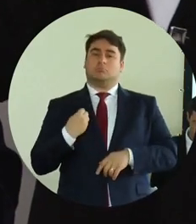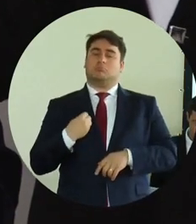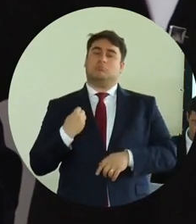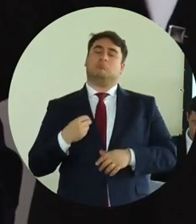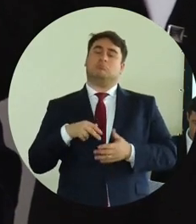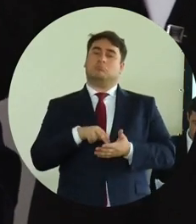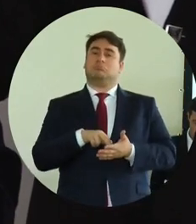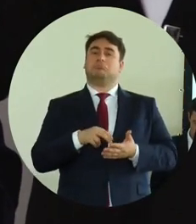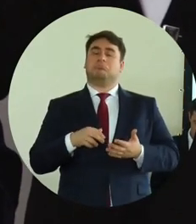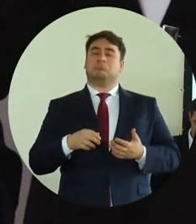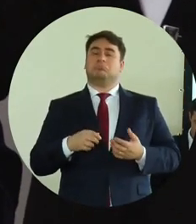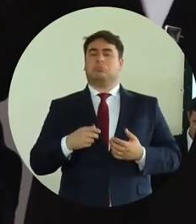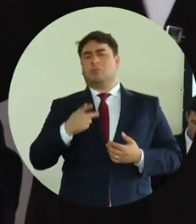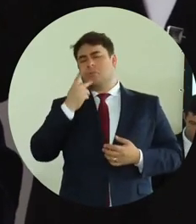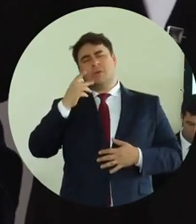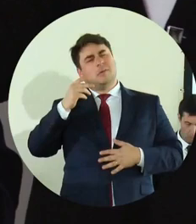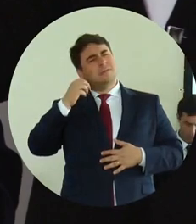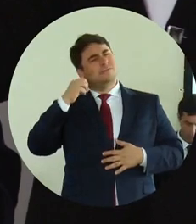Falei, senador,